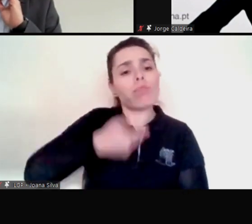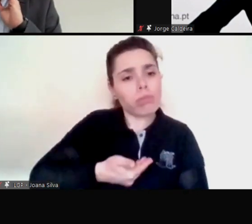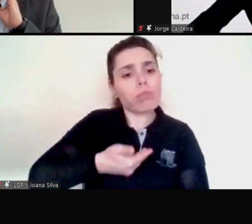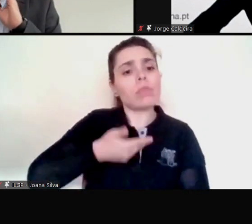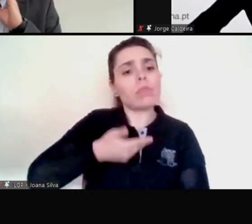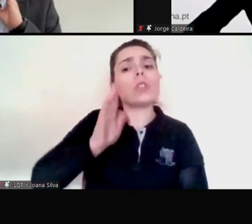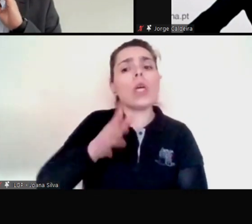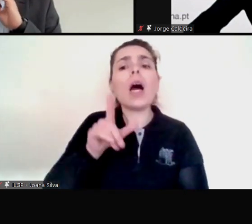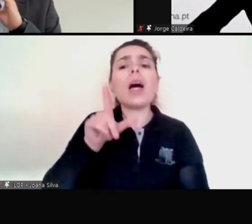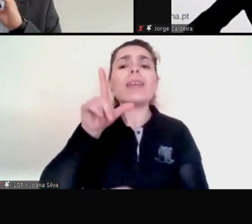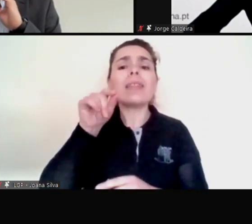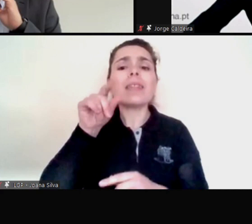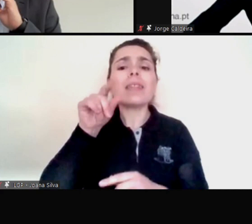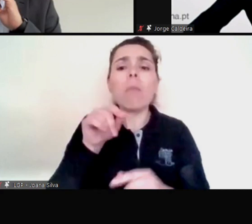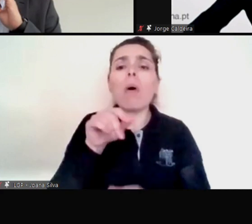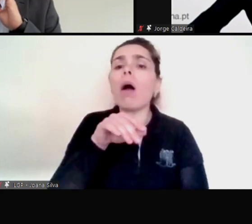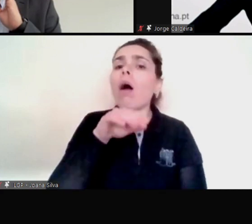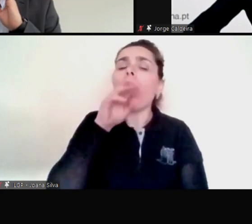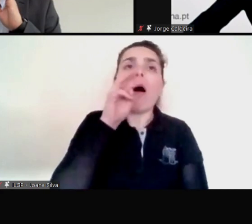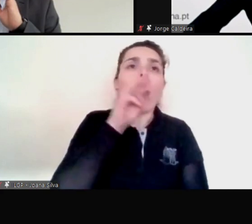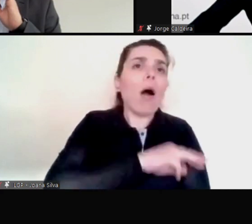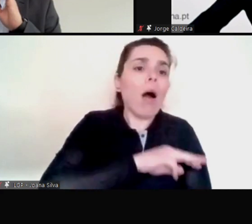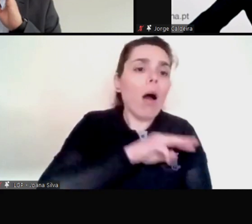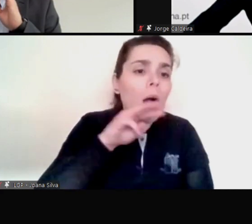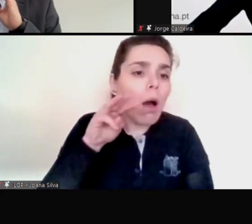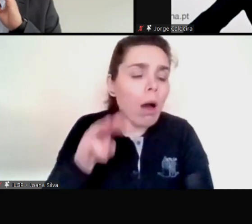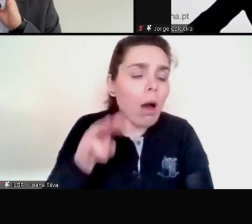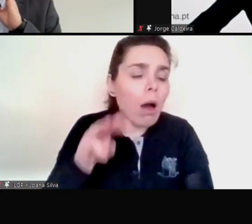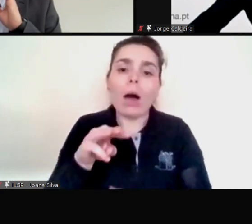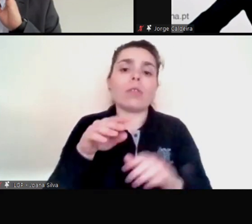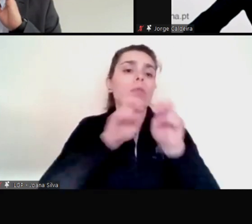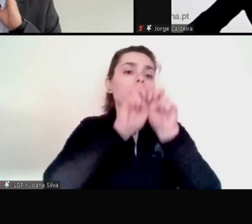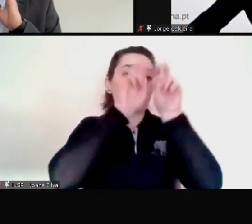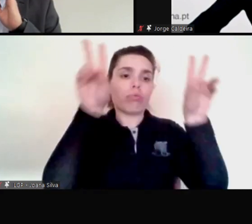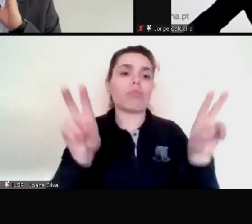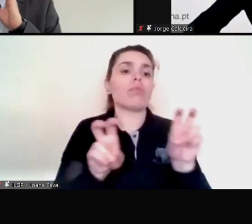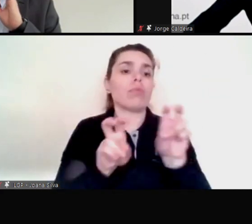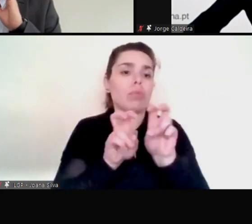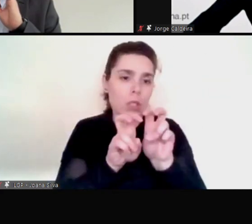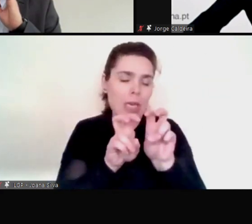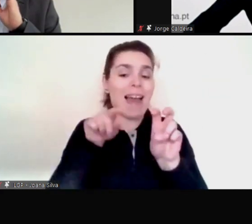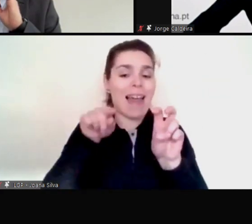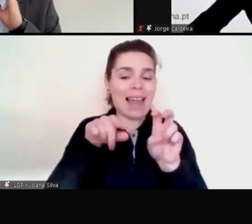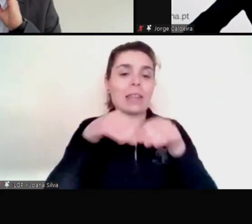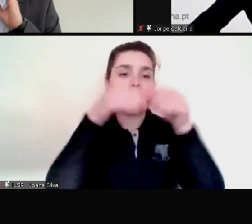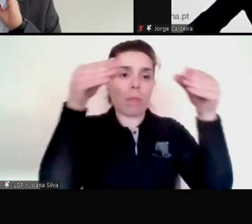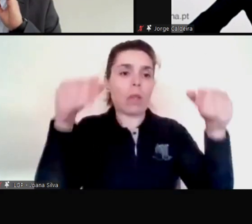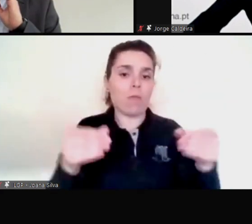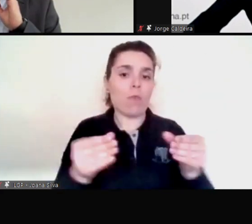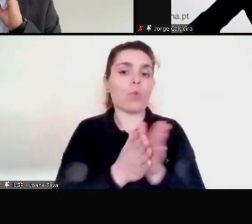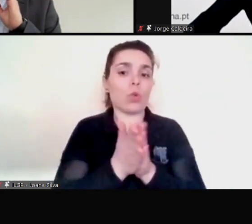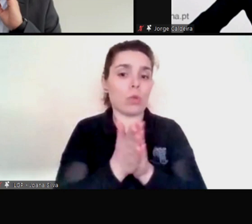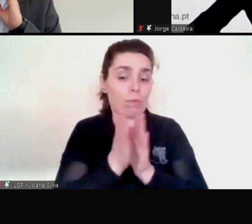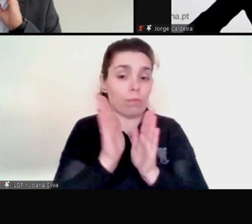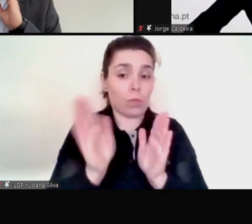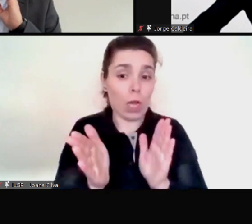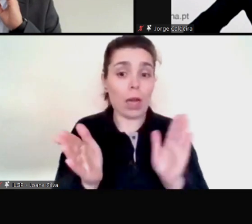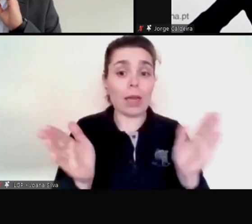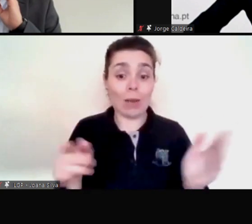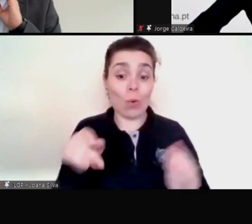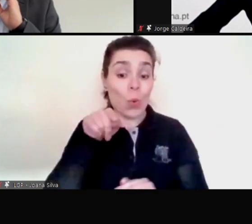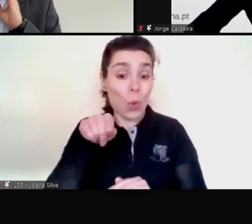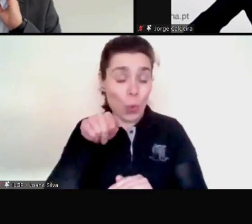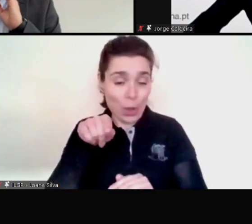emitido dezenas de milhares de certificados com esta plataforma. Portanto, nós, INA, sabíamos que com a Now nós